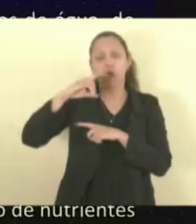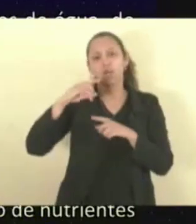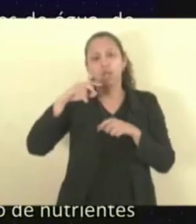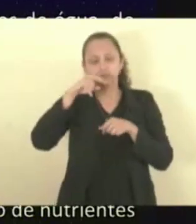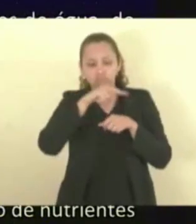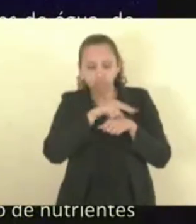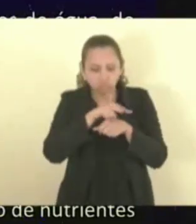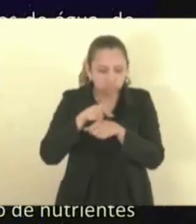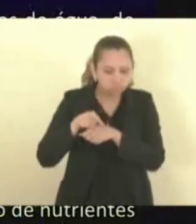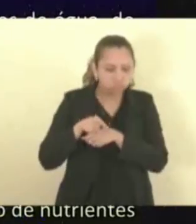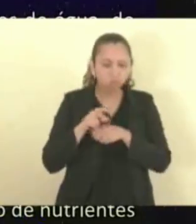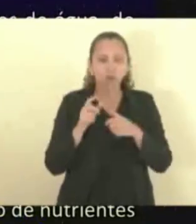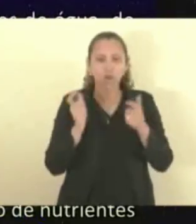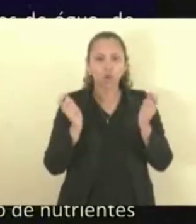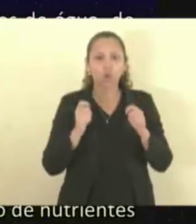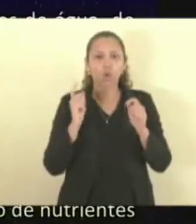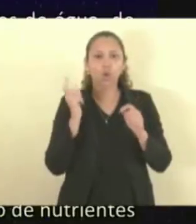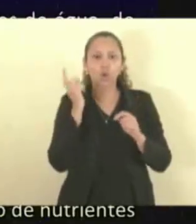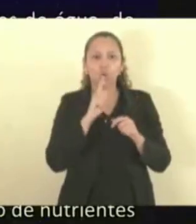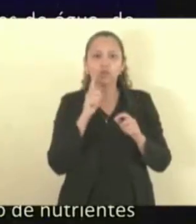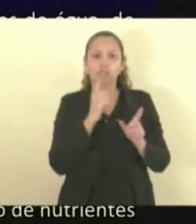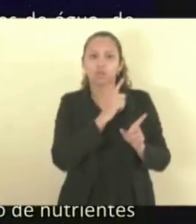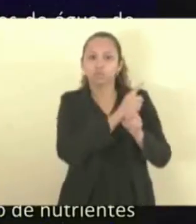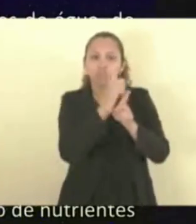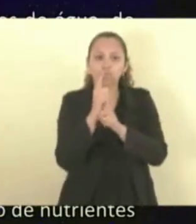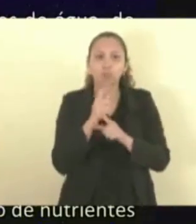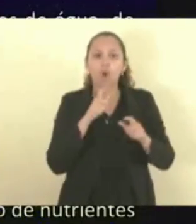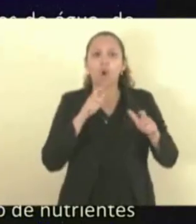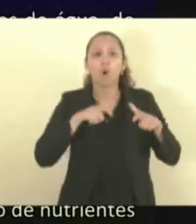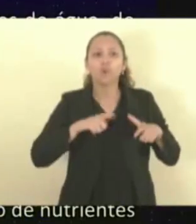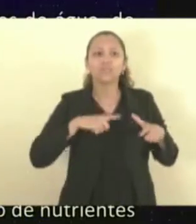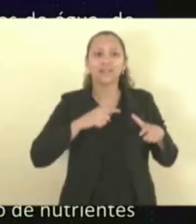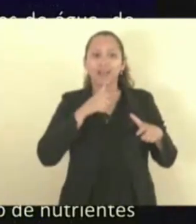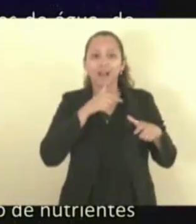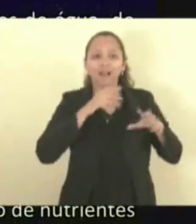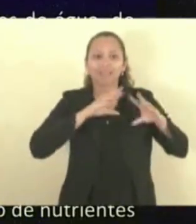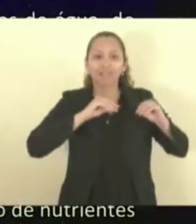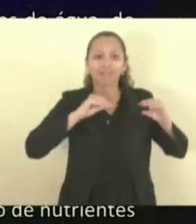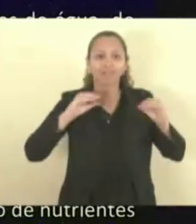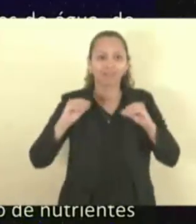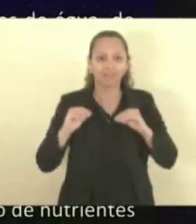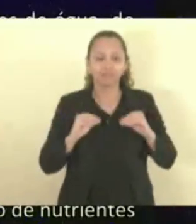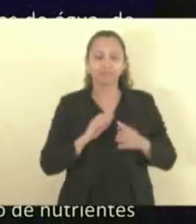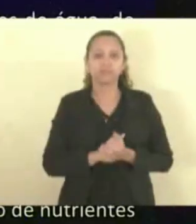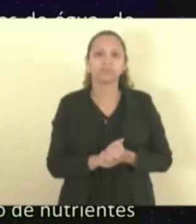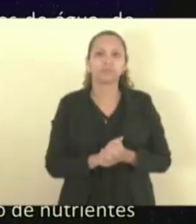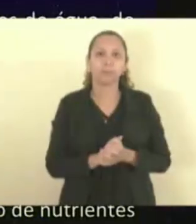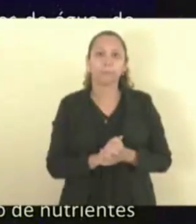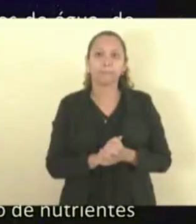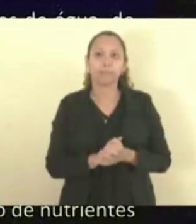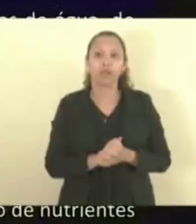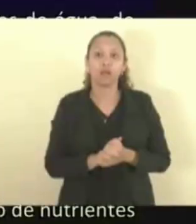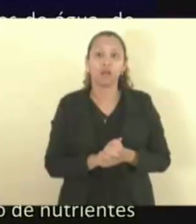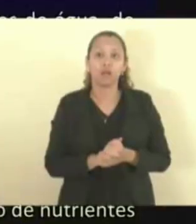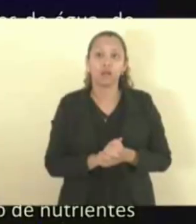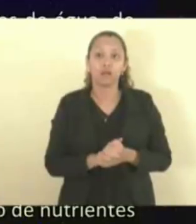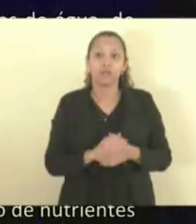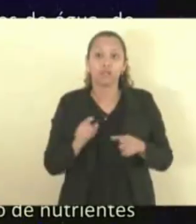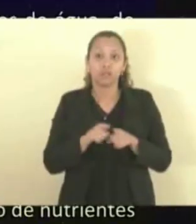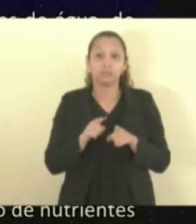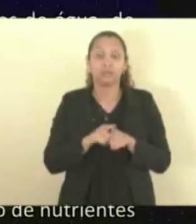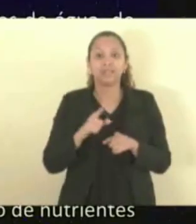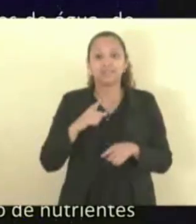onde você consegue delimitar melhor a região mais úmida, né? Essas áreas úmidas têm considerável biomassa de